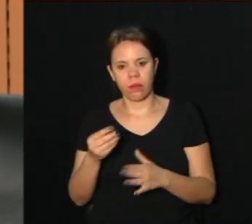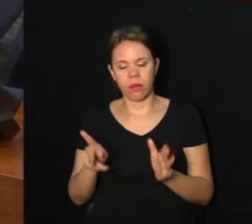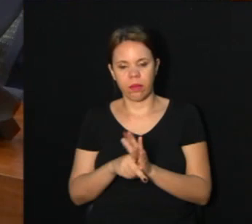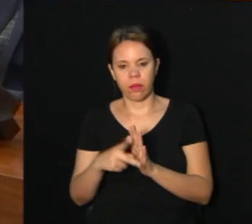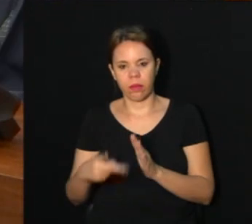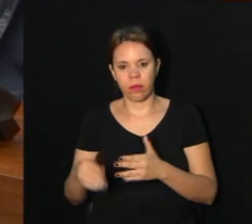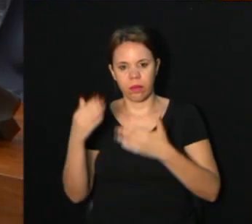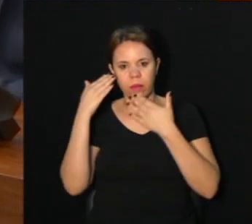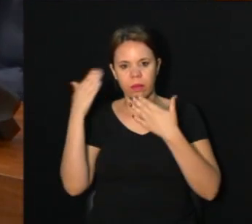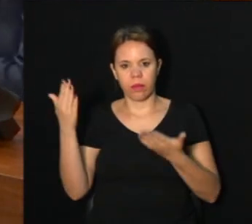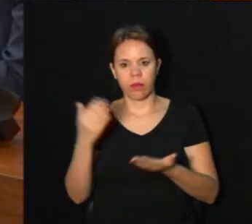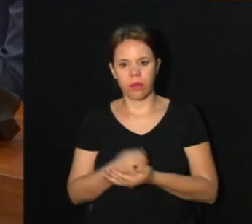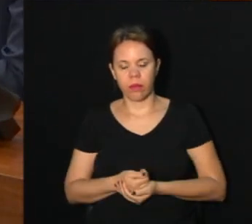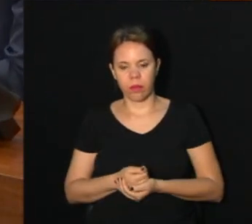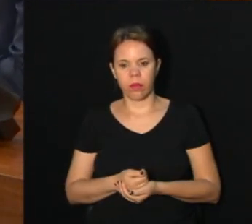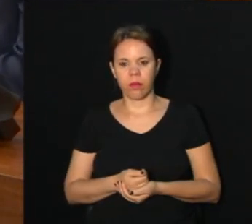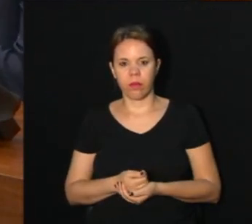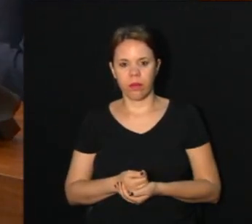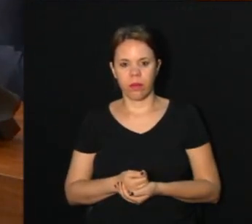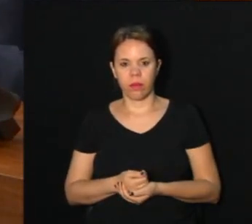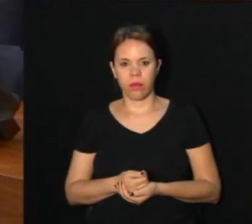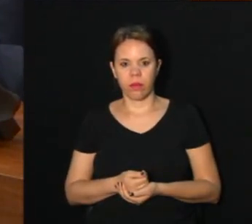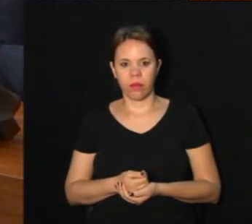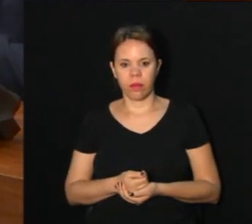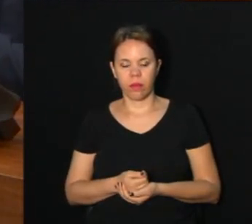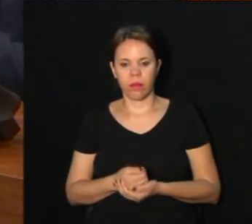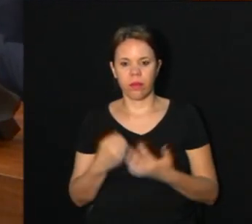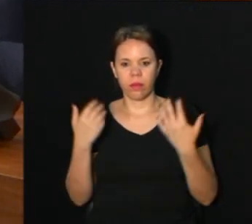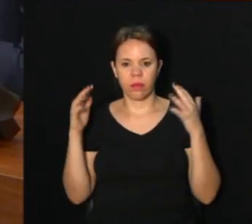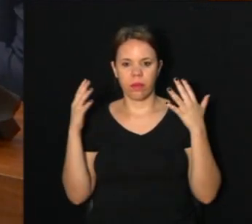obrigado. Bom, então